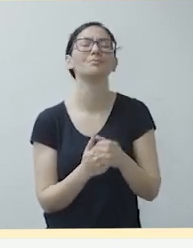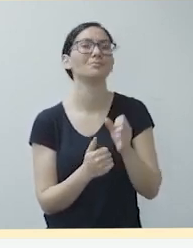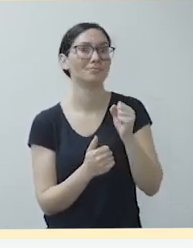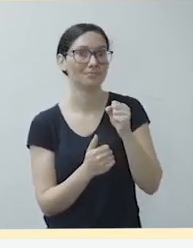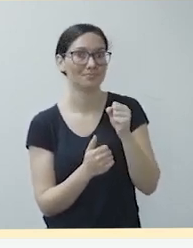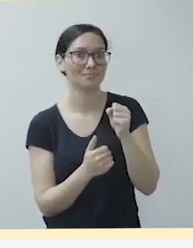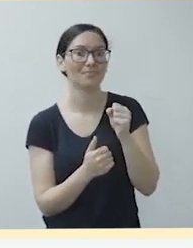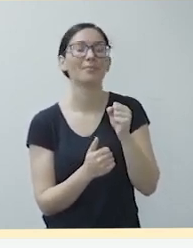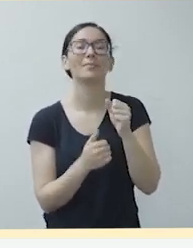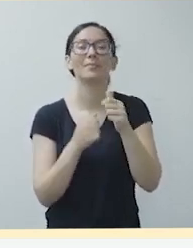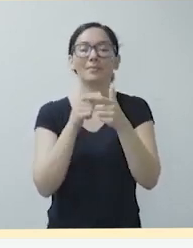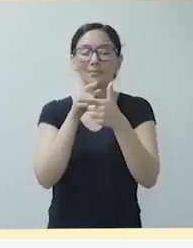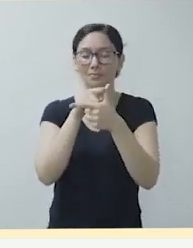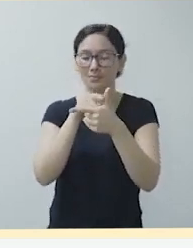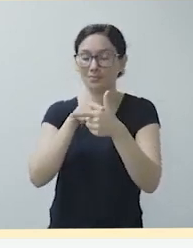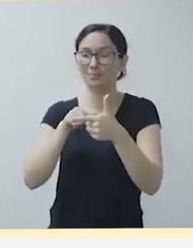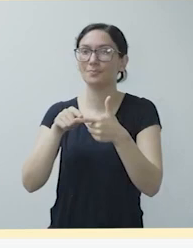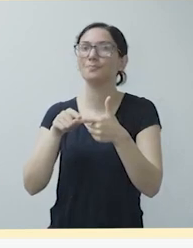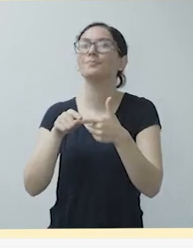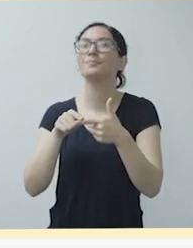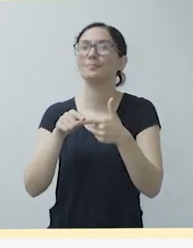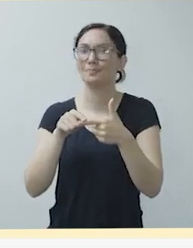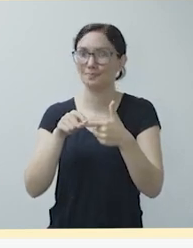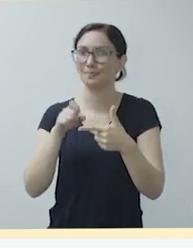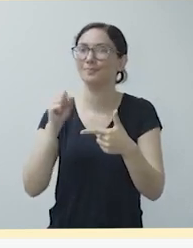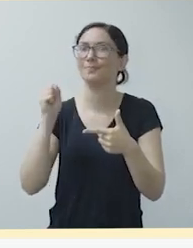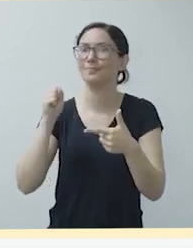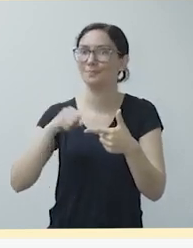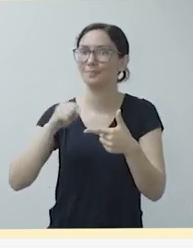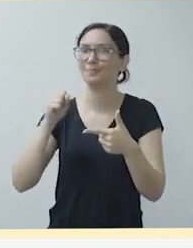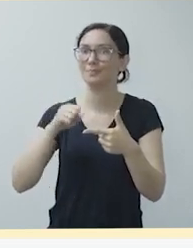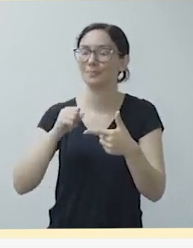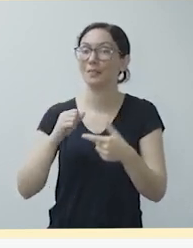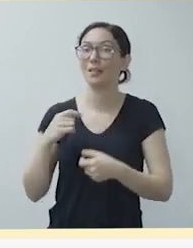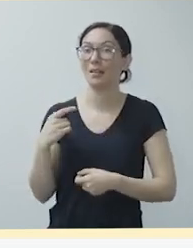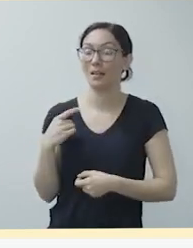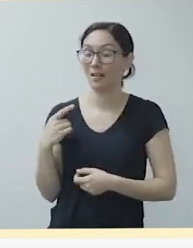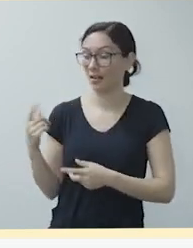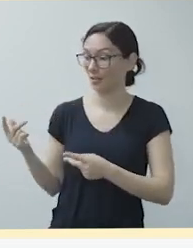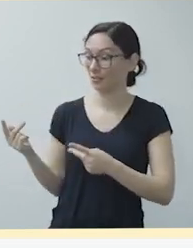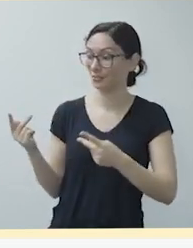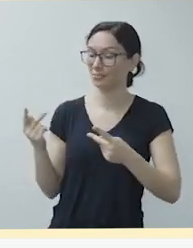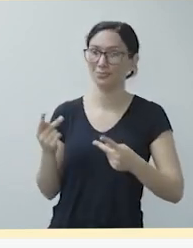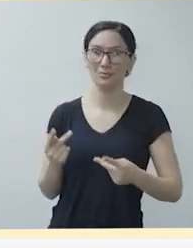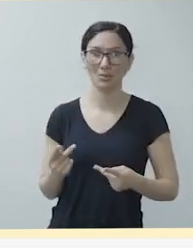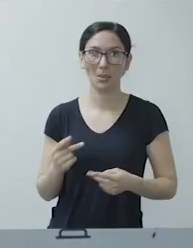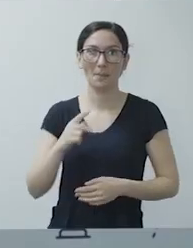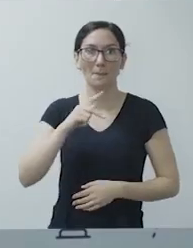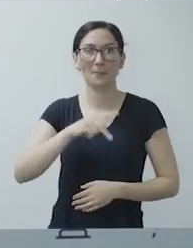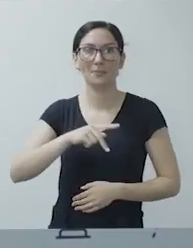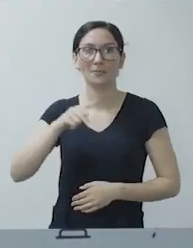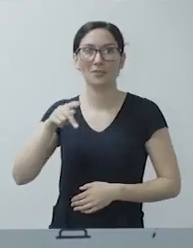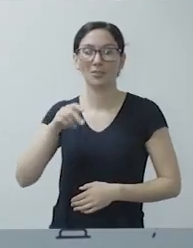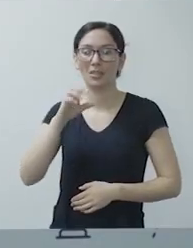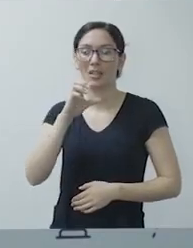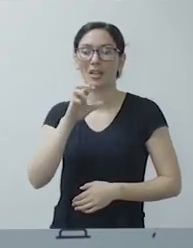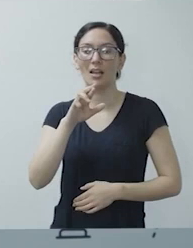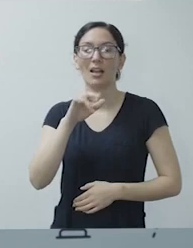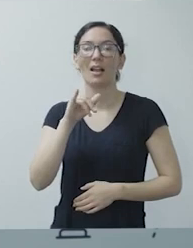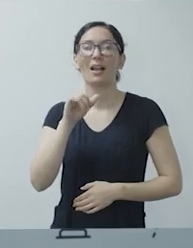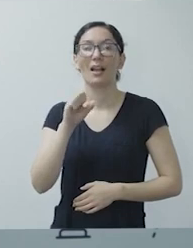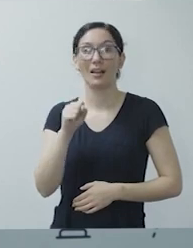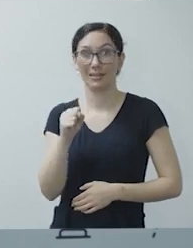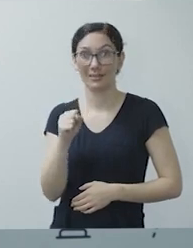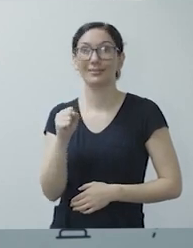Lembram? Fizemos divisões. Tivemos uma convidada que era a professora Cris, que veio aqui nos ajudar